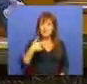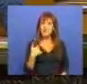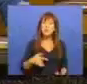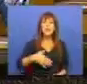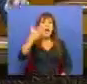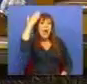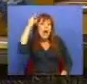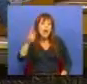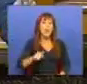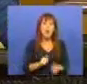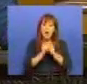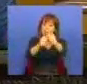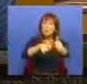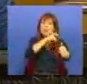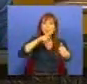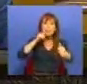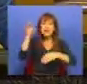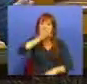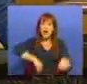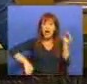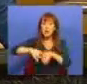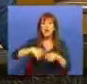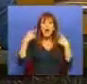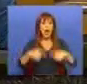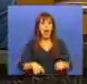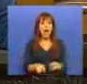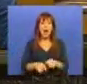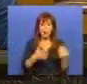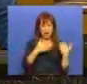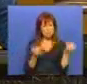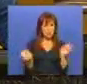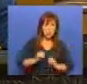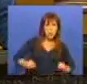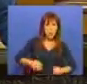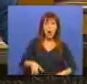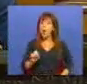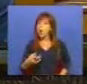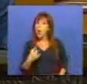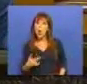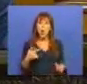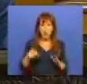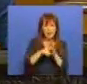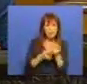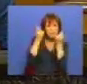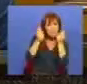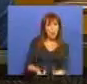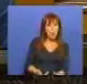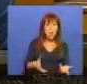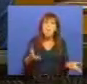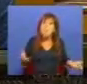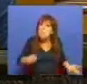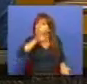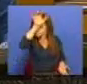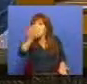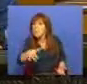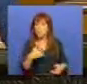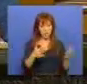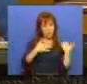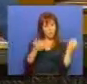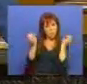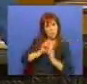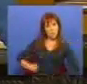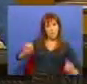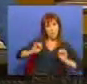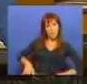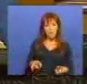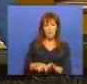entende que cumprir uma promessa eleitoral é uma irresponsabilidade ou se é pouco ético. Ou será que a irresponsabilidade